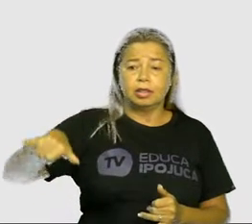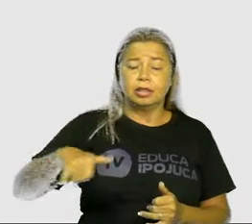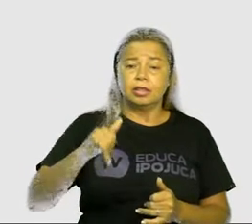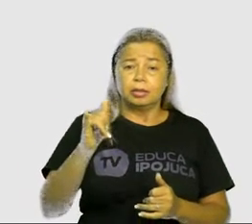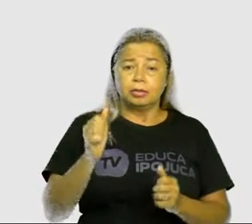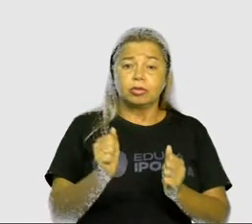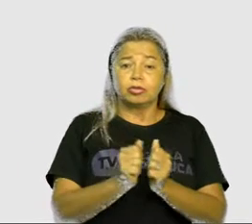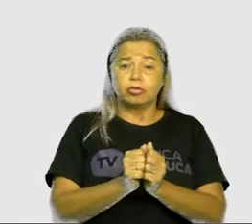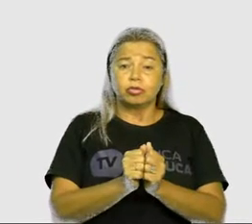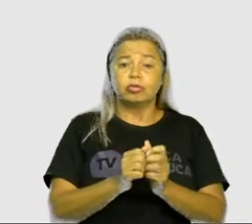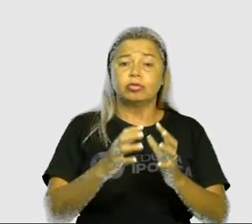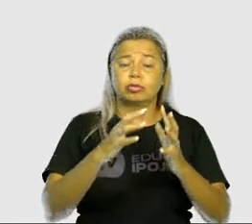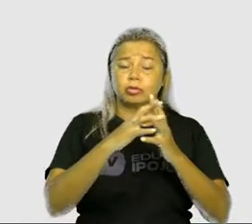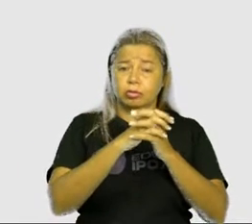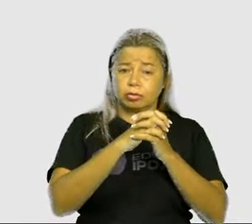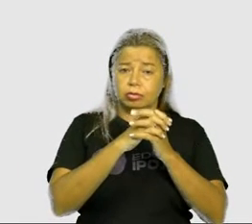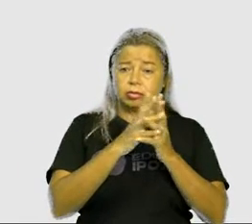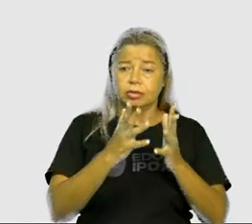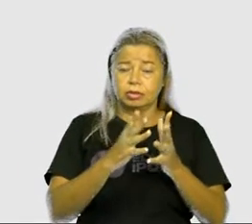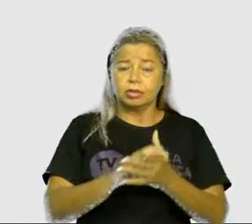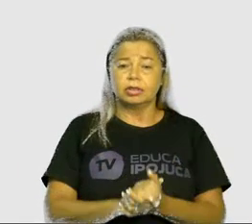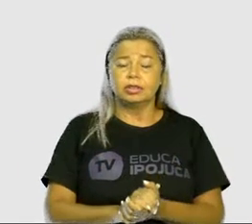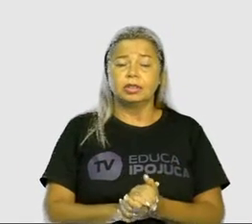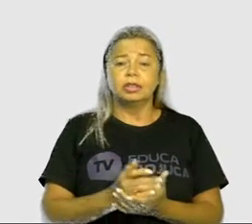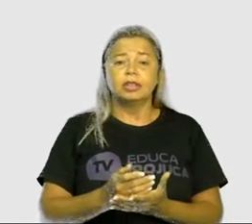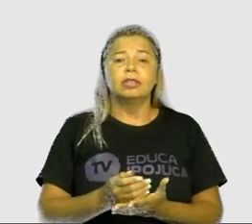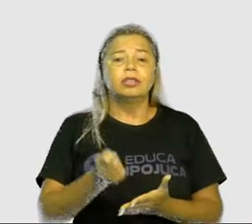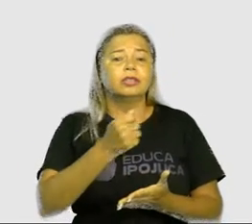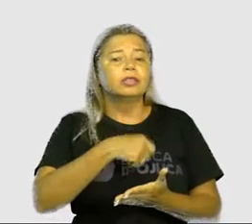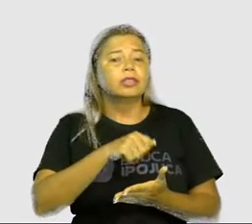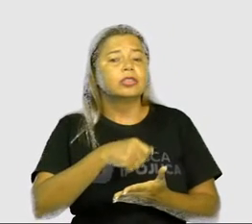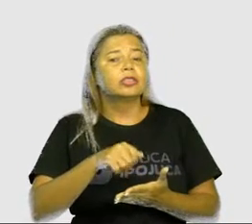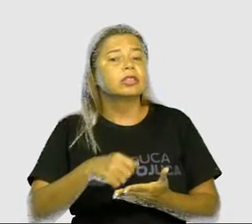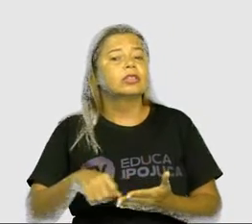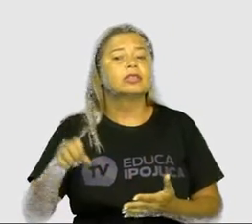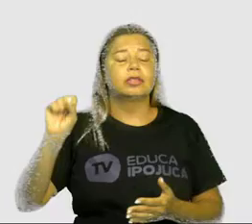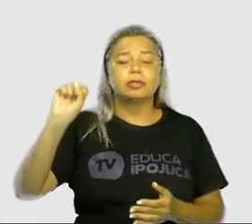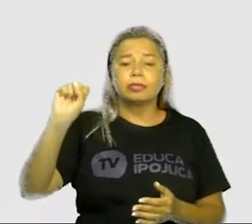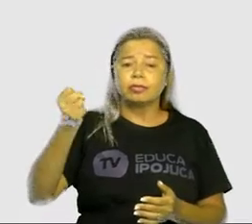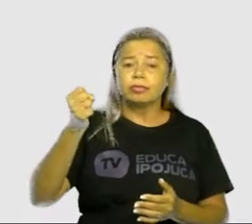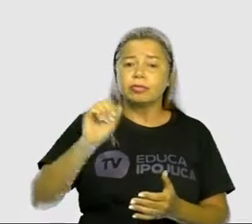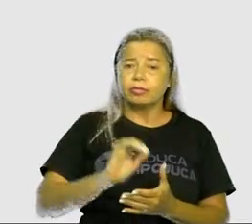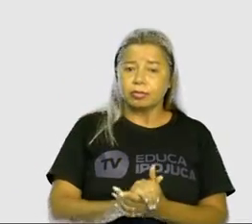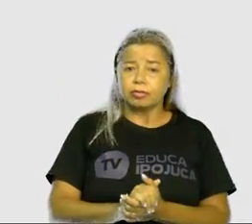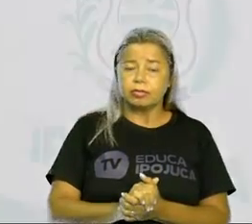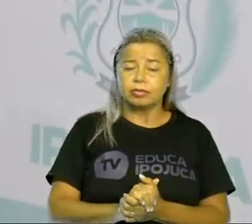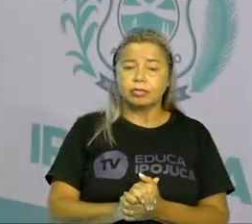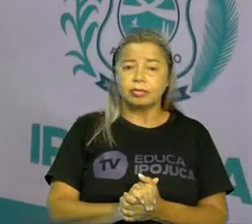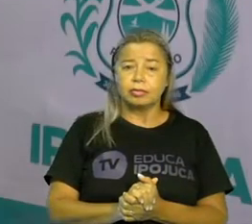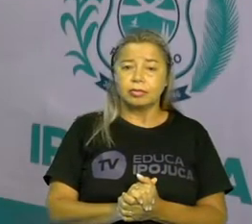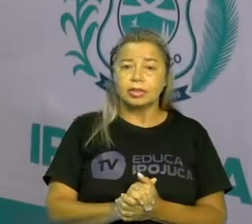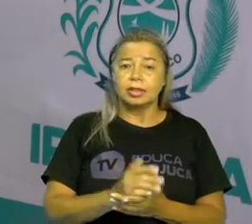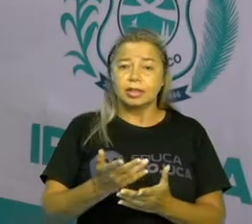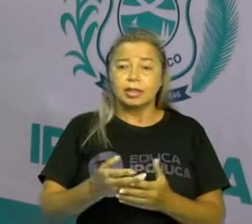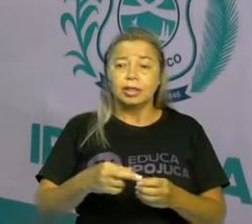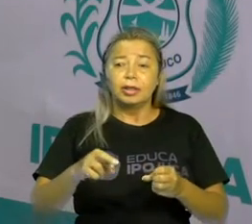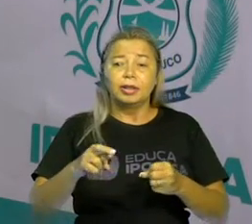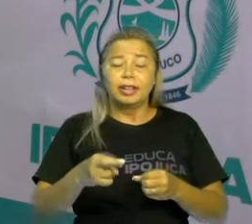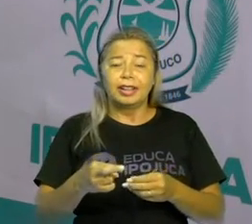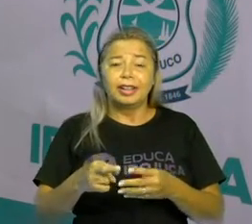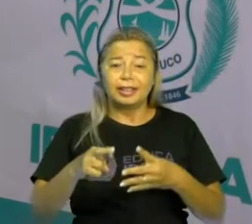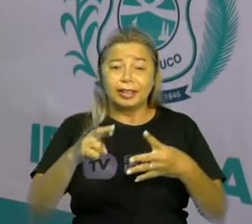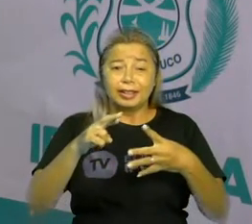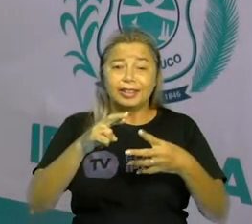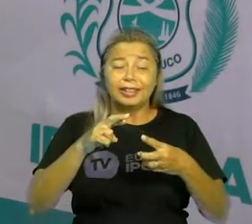eu sigo a regra geral, que é colocar o S no final. Vê que rimou turina para fazer até um brega, né? Com essa